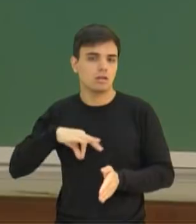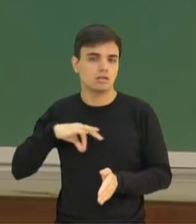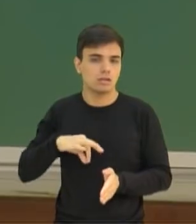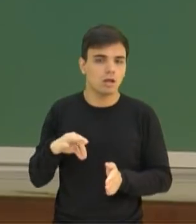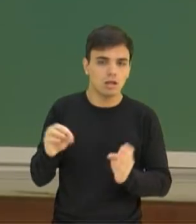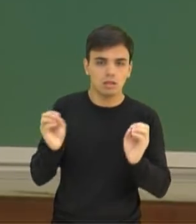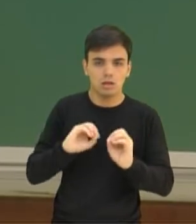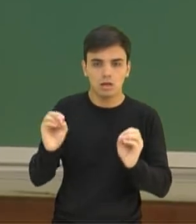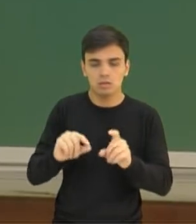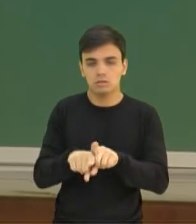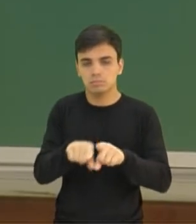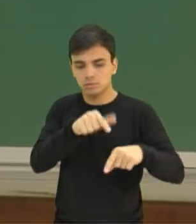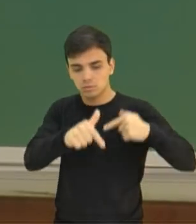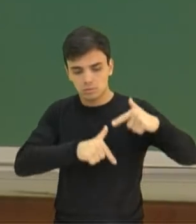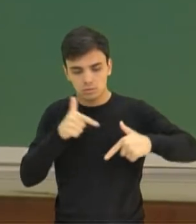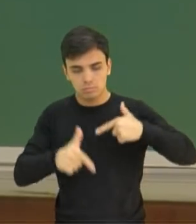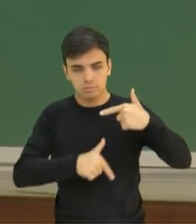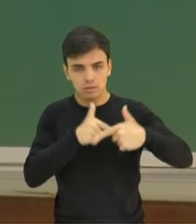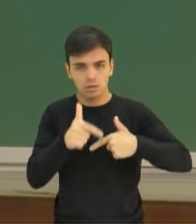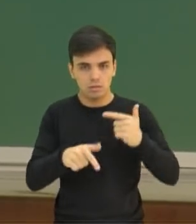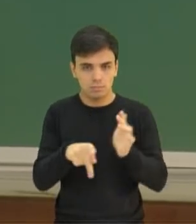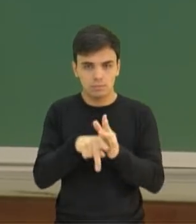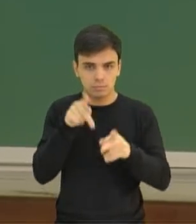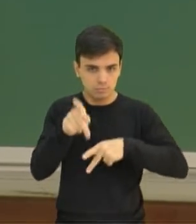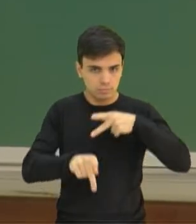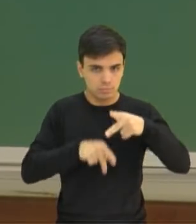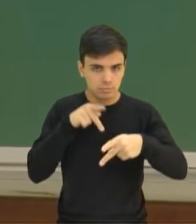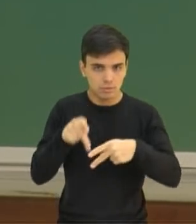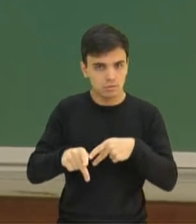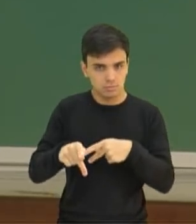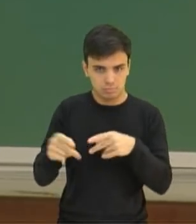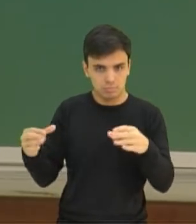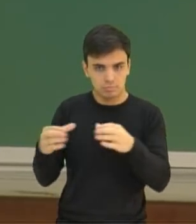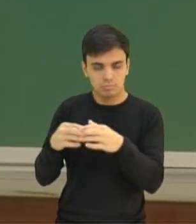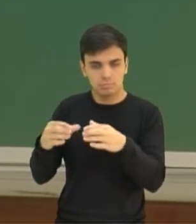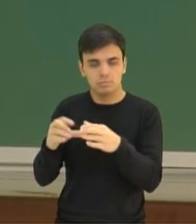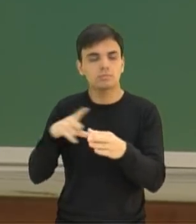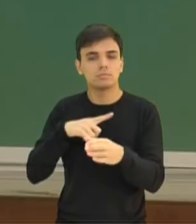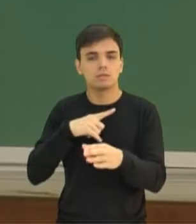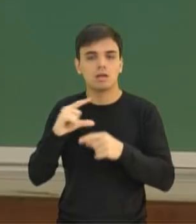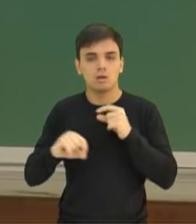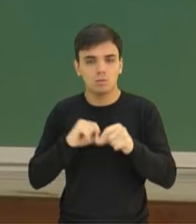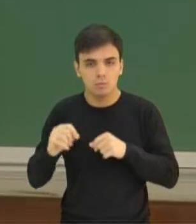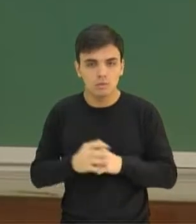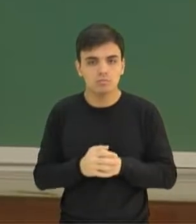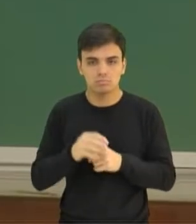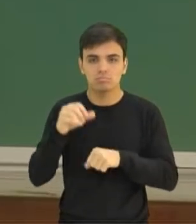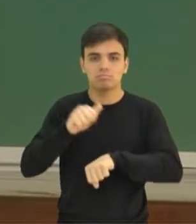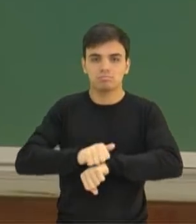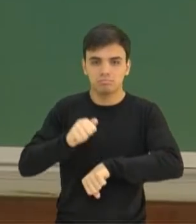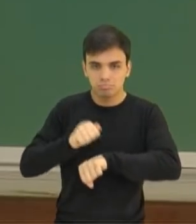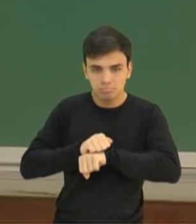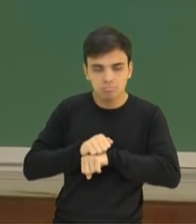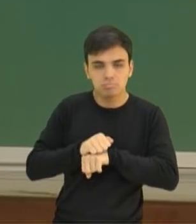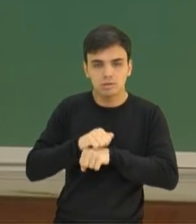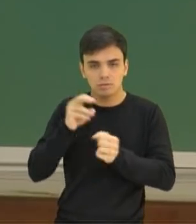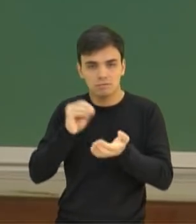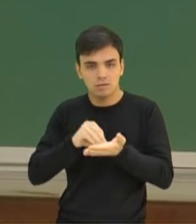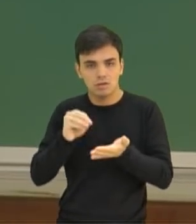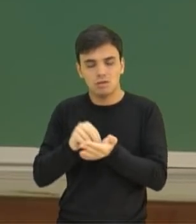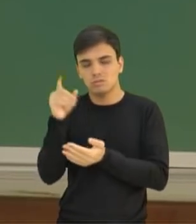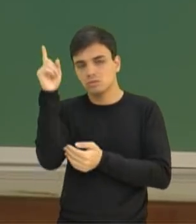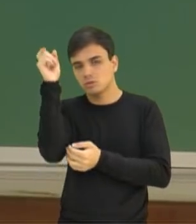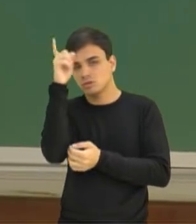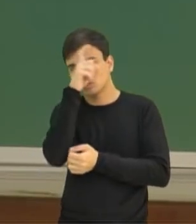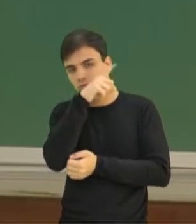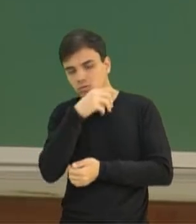população, geração de empregos que atendam à necessidade da população daquela área, eu vou ter ali a miséria, a pobreza e a dificuldade